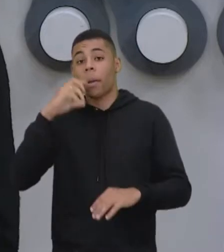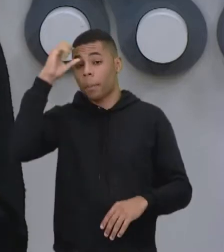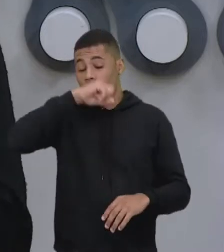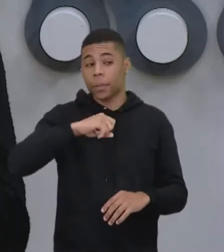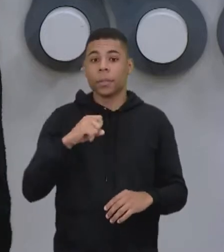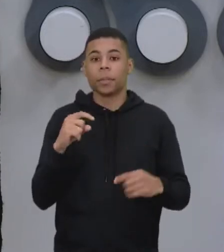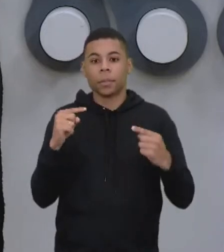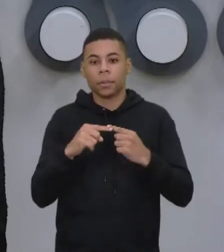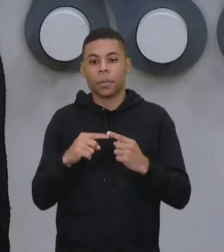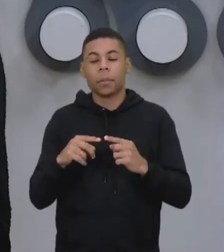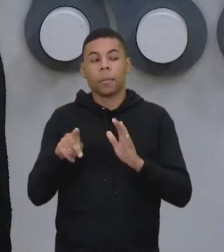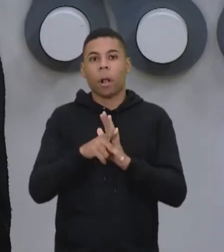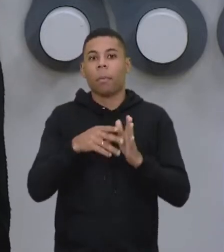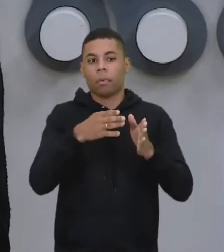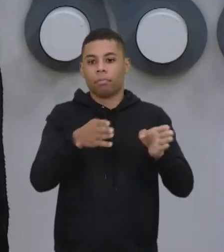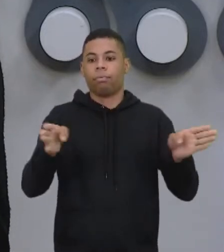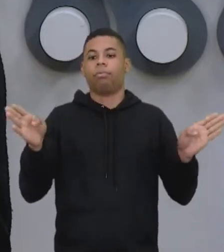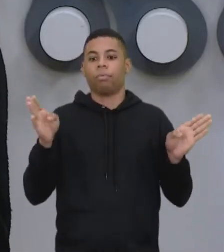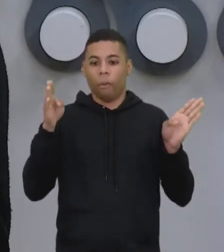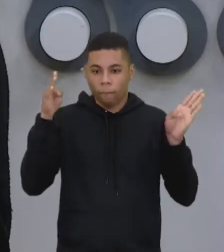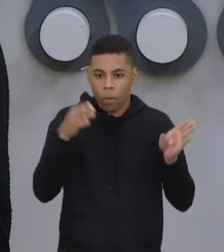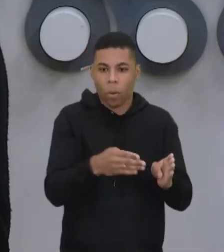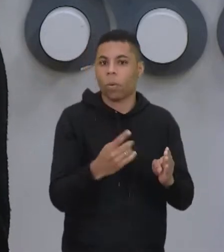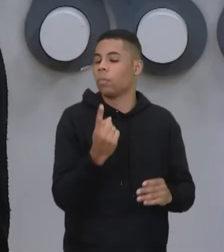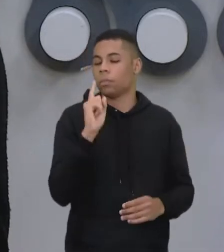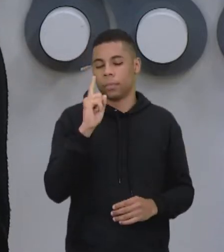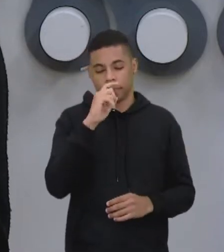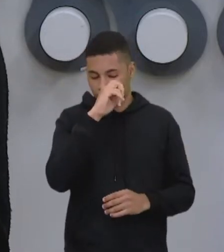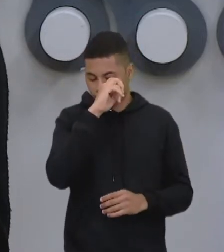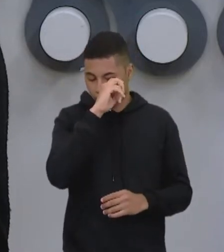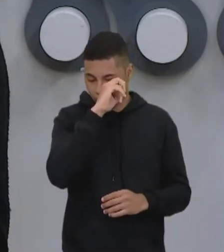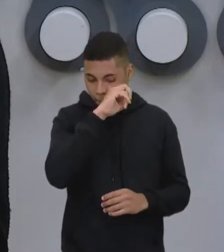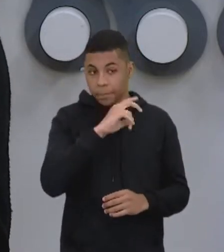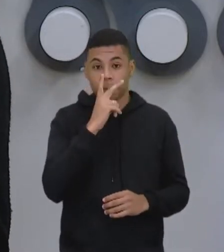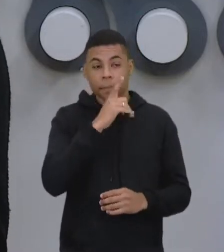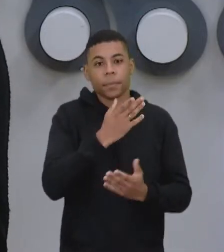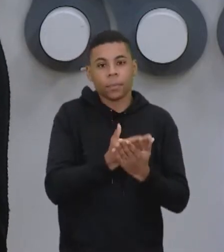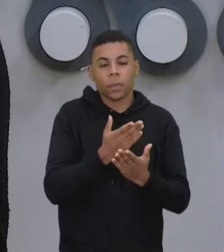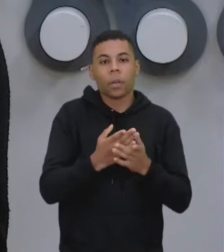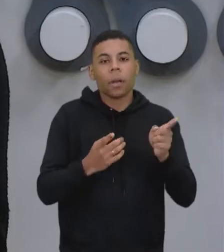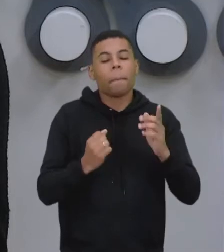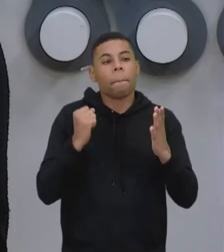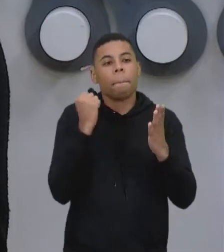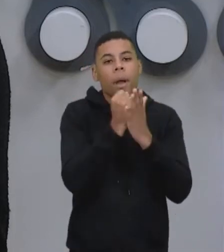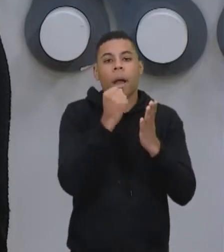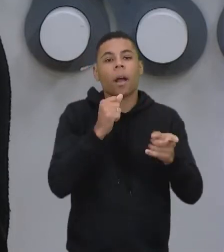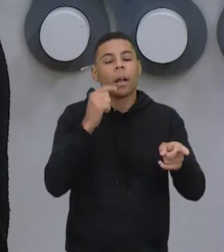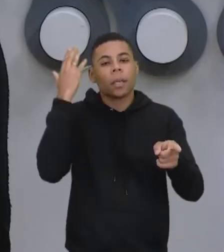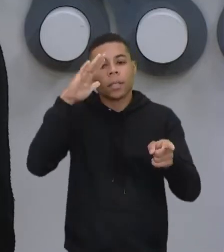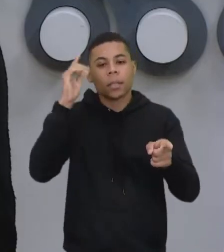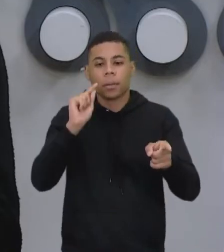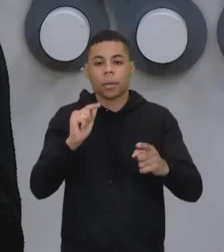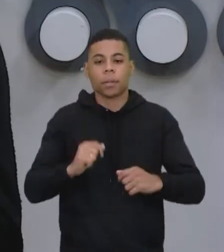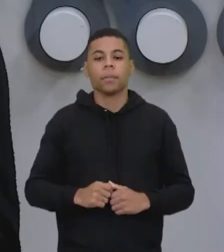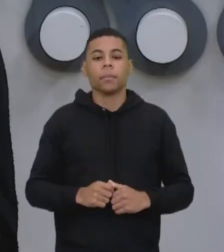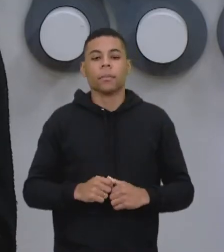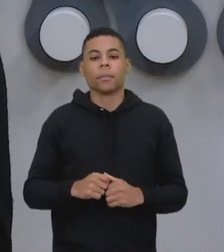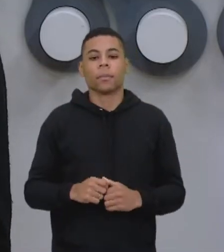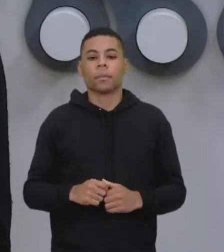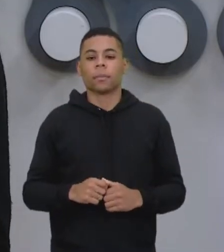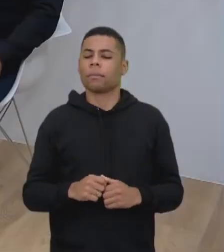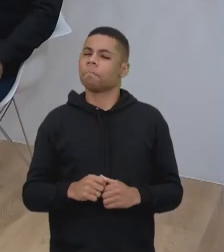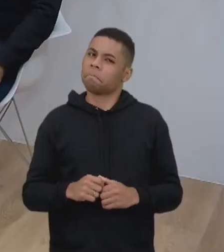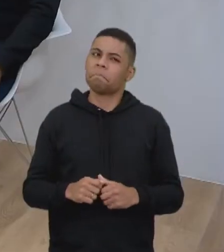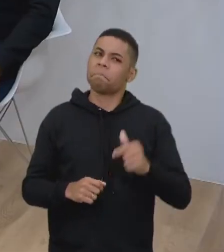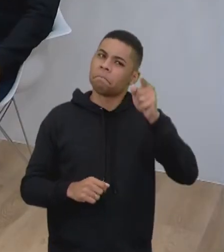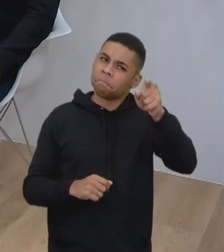questão da amplitude. Principalmente. Então, eu acho que o estudante, ele ficou marcado para o estudante a entender, primeiro, como é que funciona todo